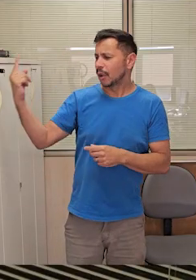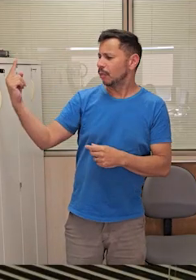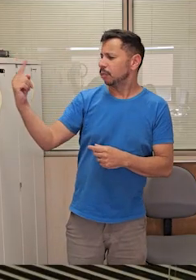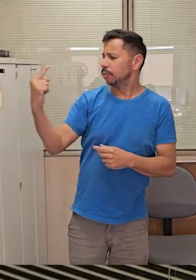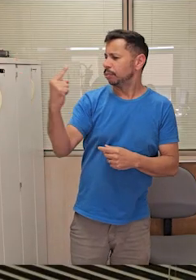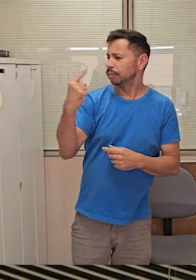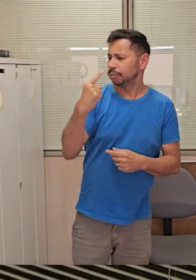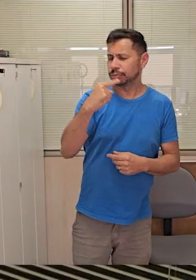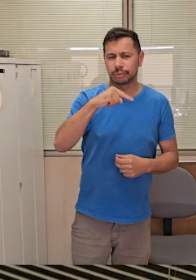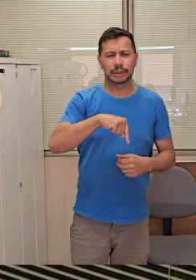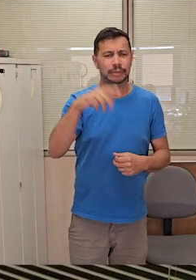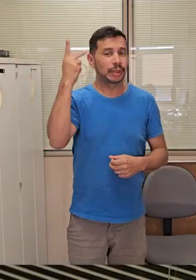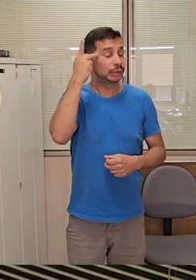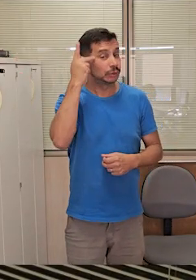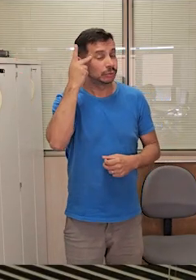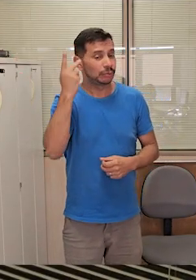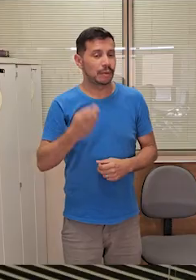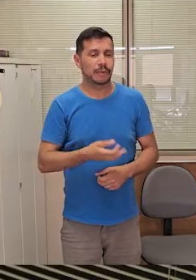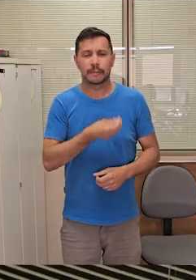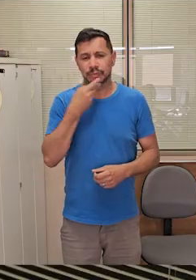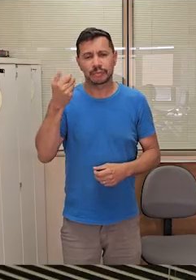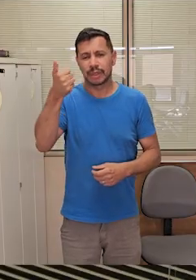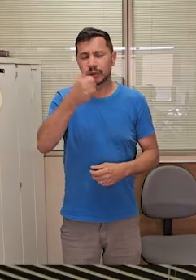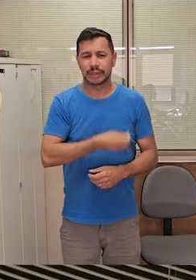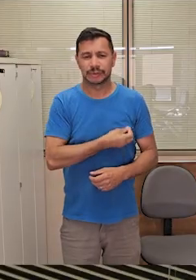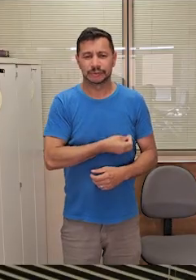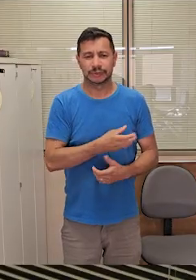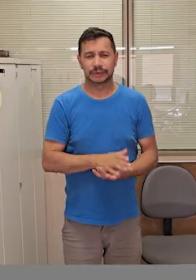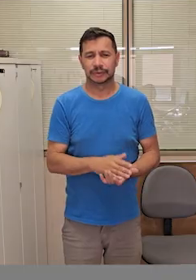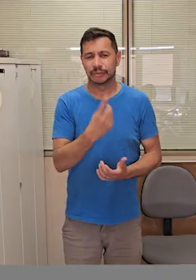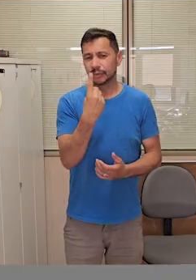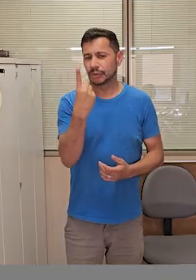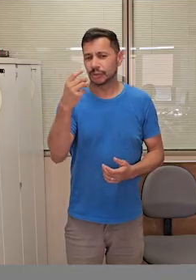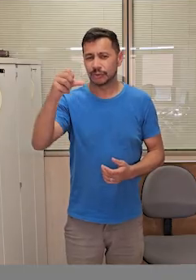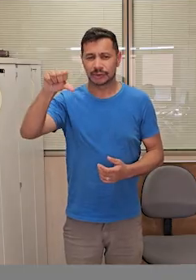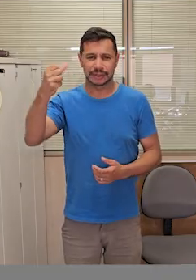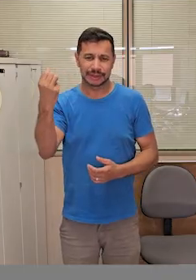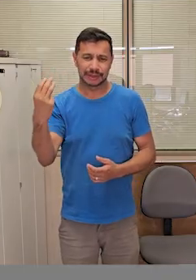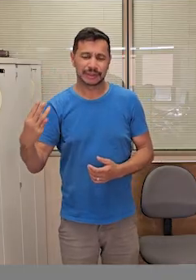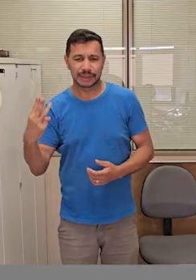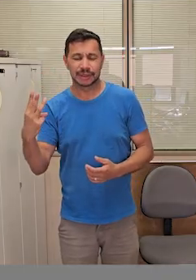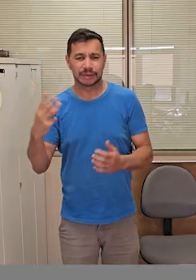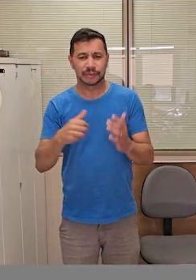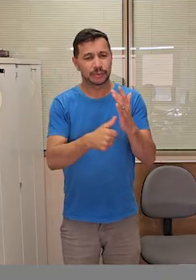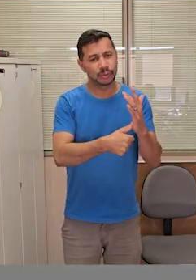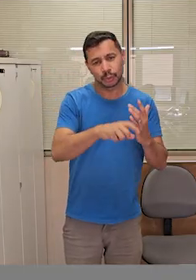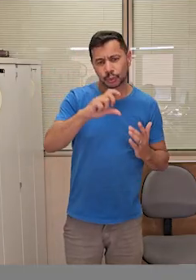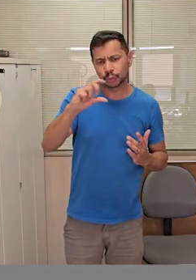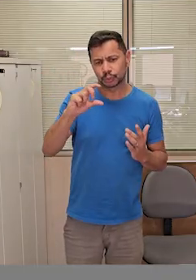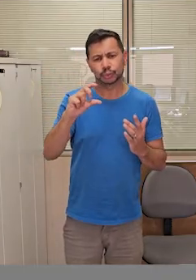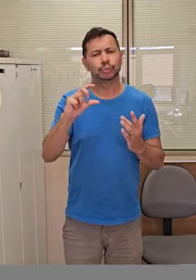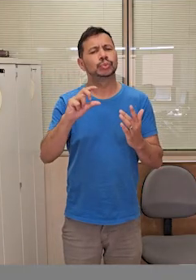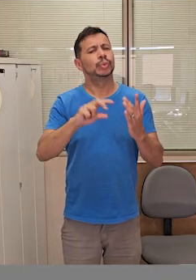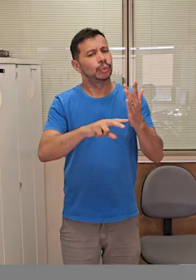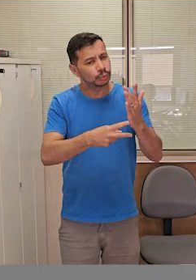do Nordeste ou do Sul que vieram para São Paulo em busca de melhoria. Em 1973, tornou-se sócio